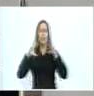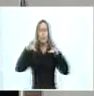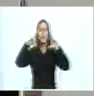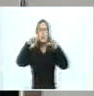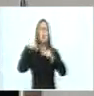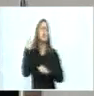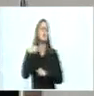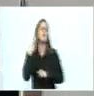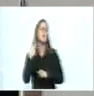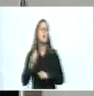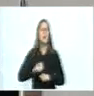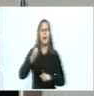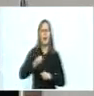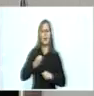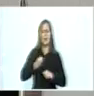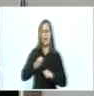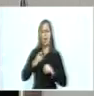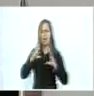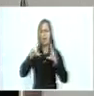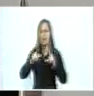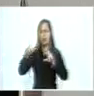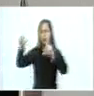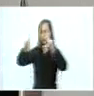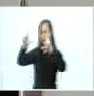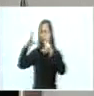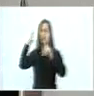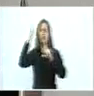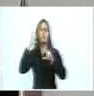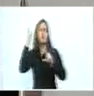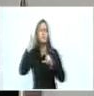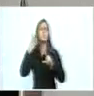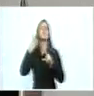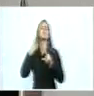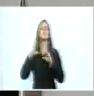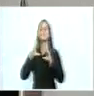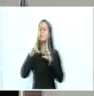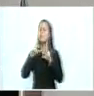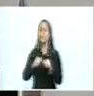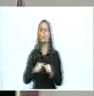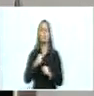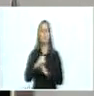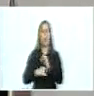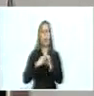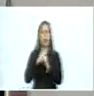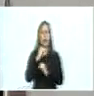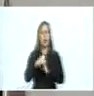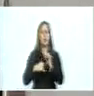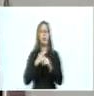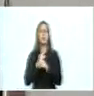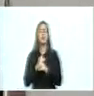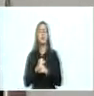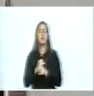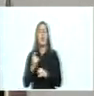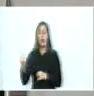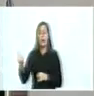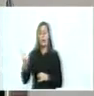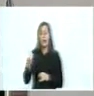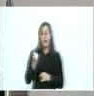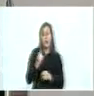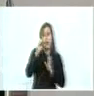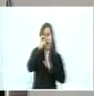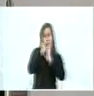presentes, público, todos que nos assistem, nos ouvem através do meio de comunicação. Eu vim aqui para falar desse ofício